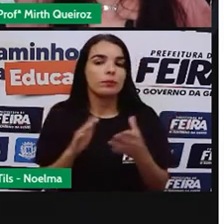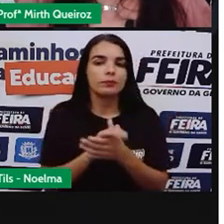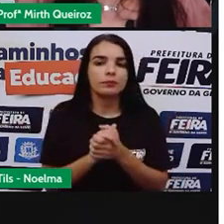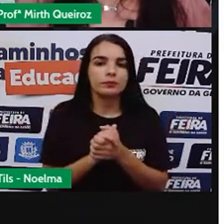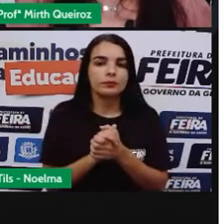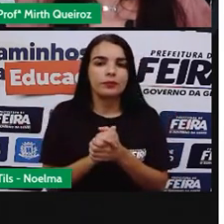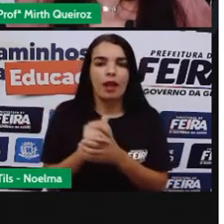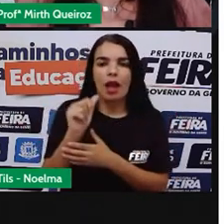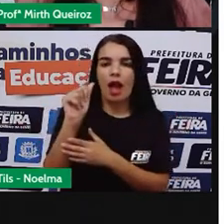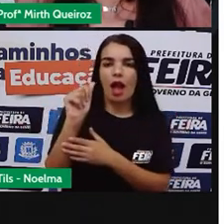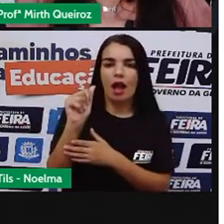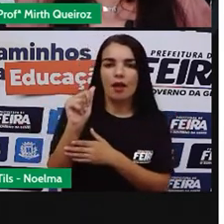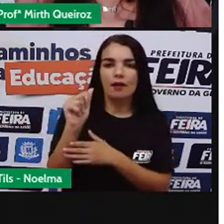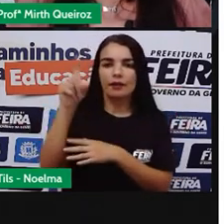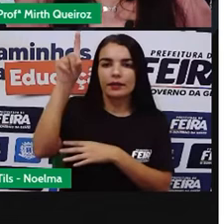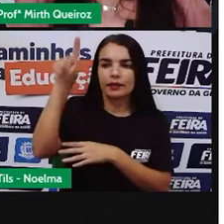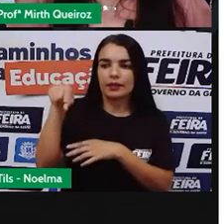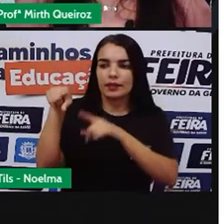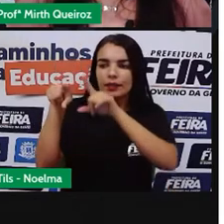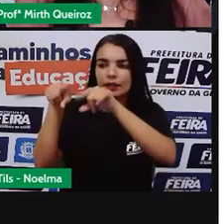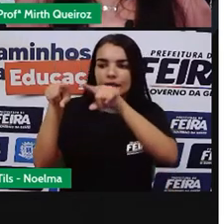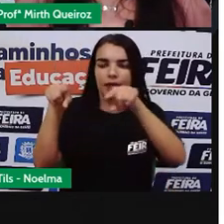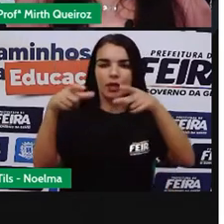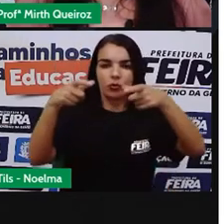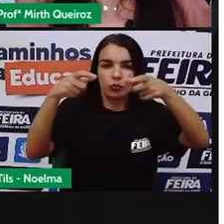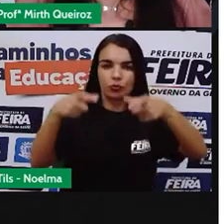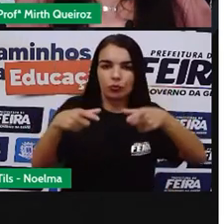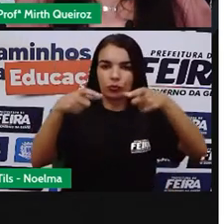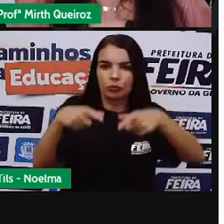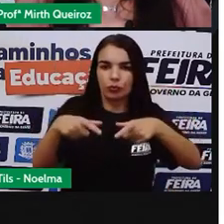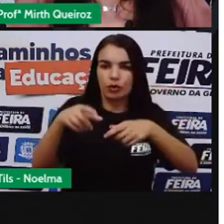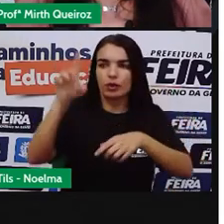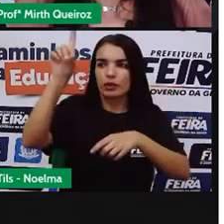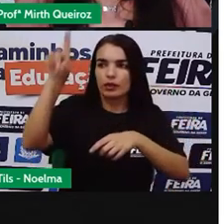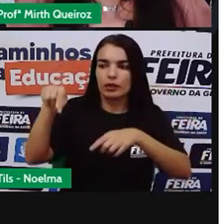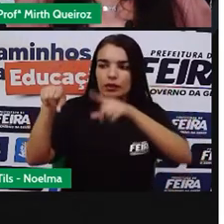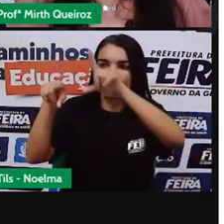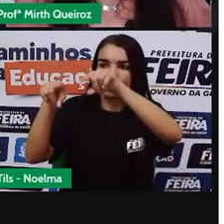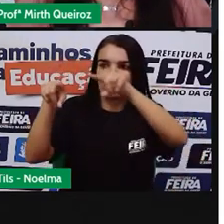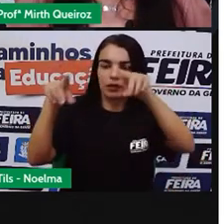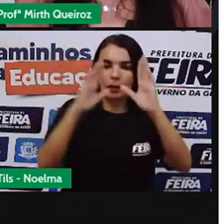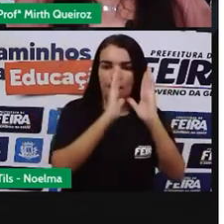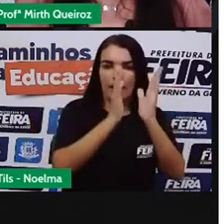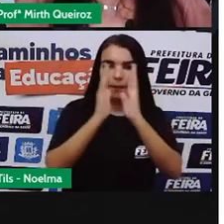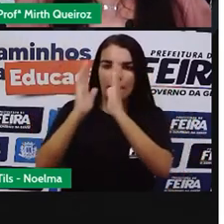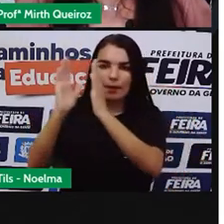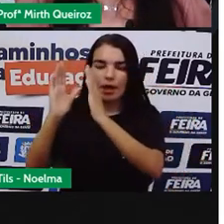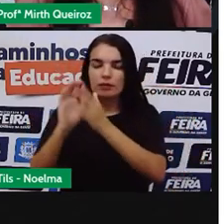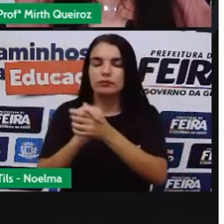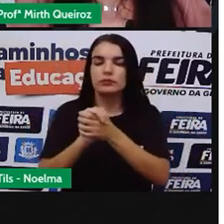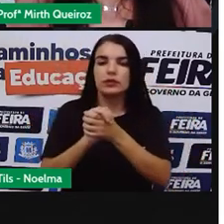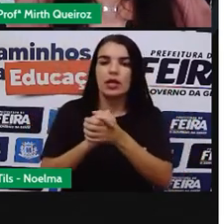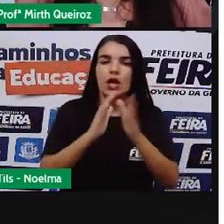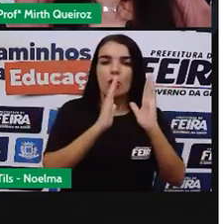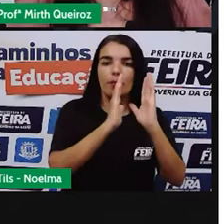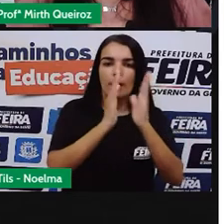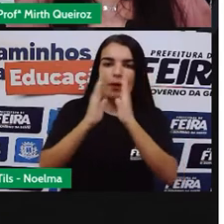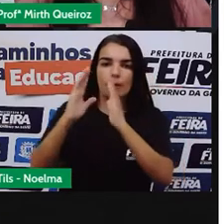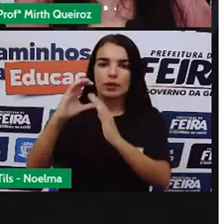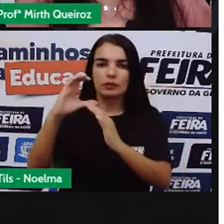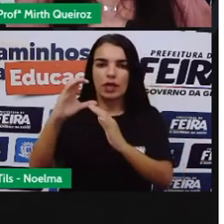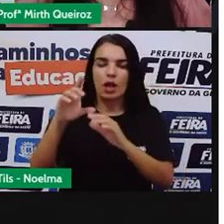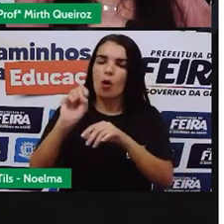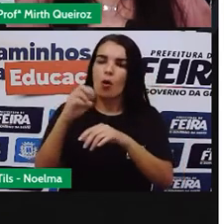A. Gráfico de setores. B. Gráfico de barras. C. Gráfico de